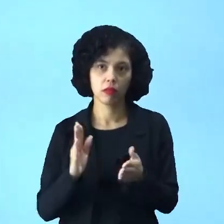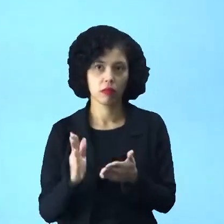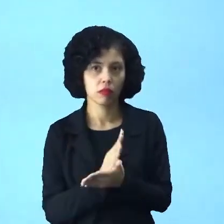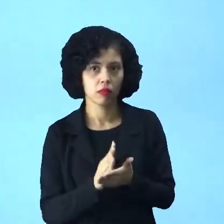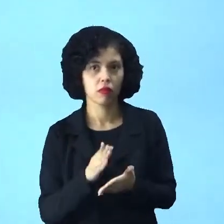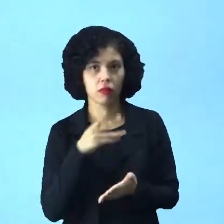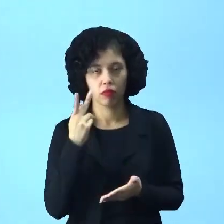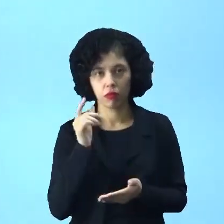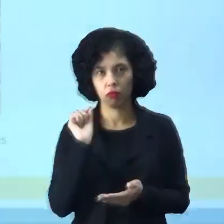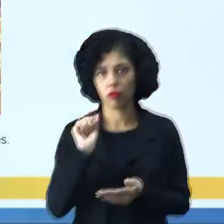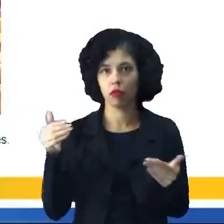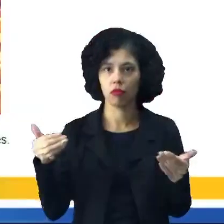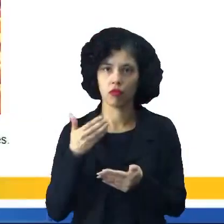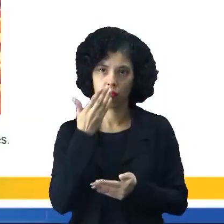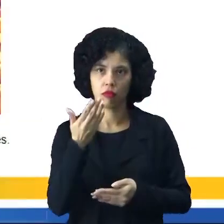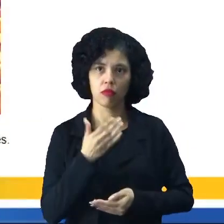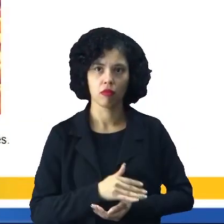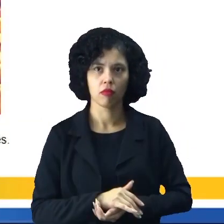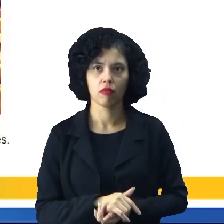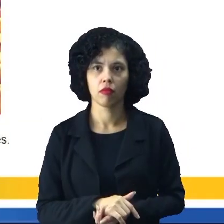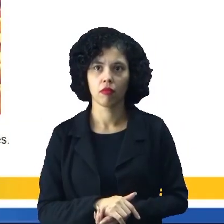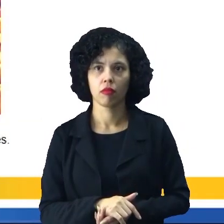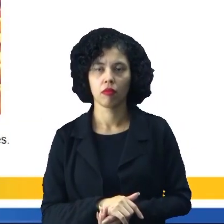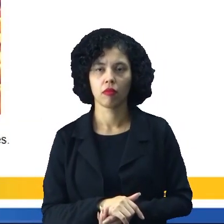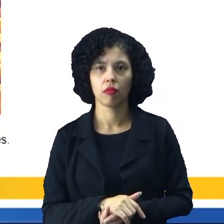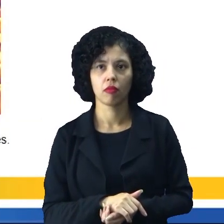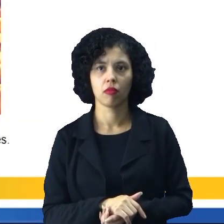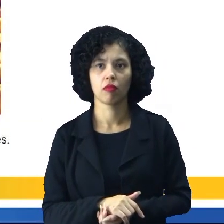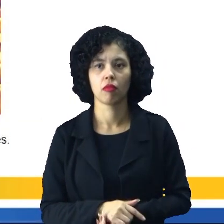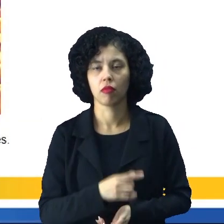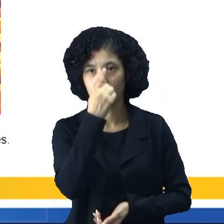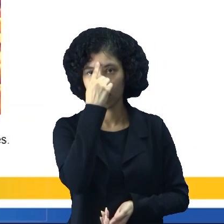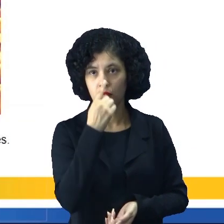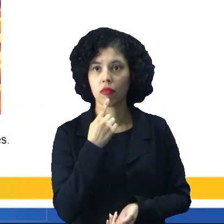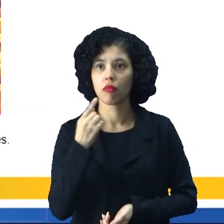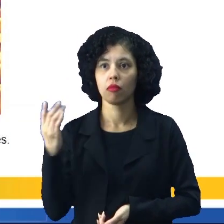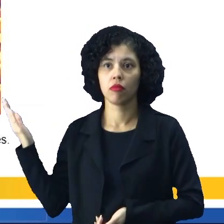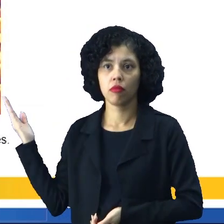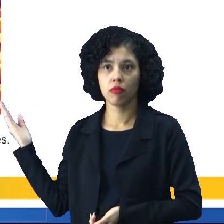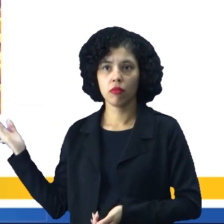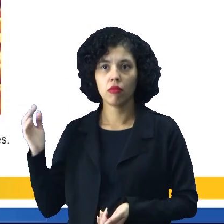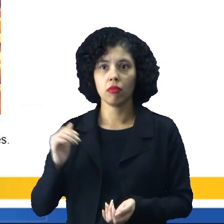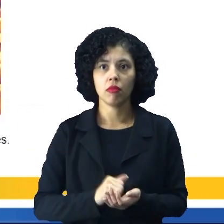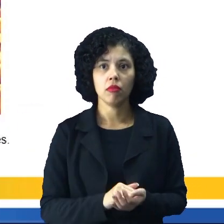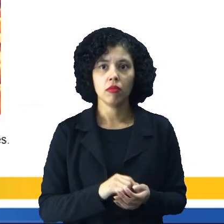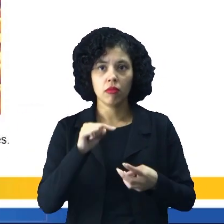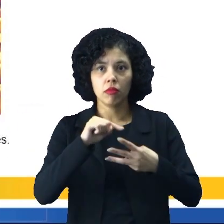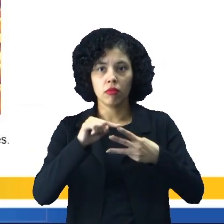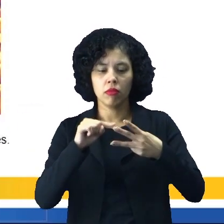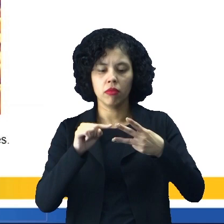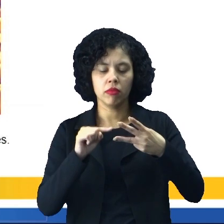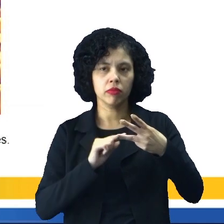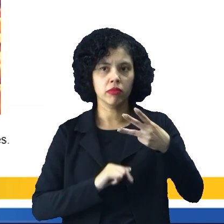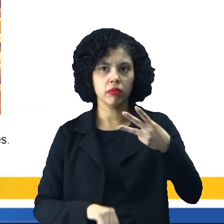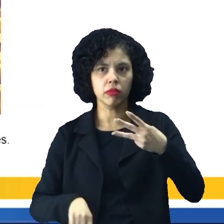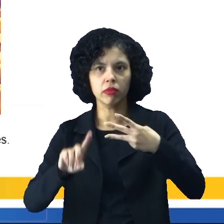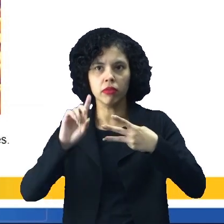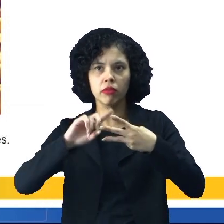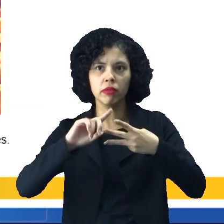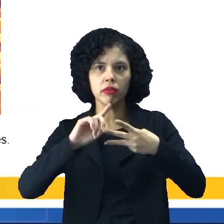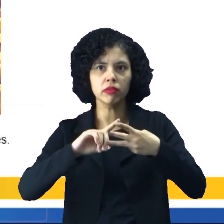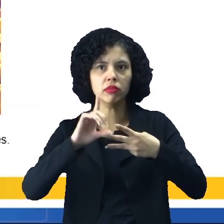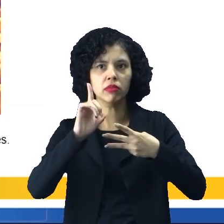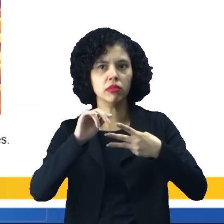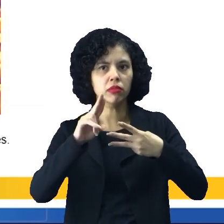ainda absorvido, que a gente vai ver mais na frente como é que funciona. Então, observando a figura, nós podemos ver que existem 3 partes. Nós temos a primeira parte, é